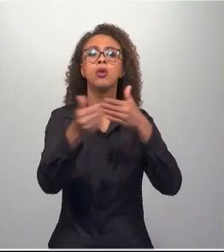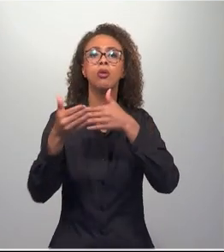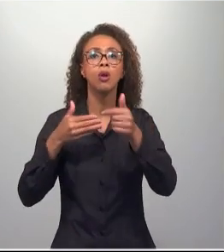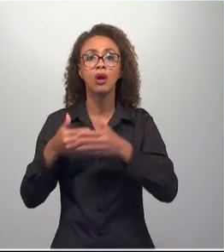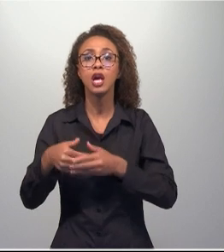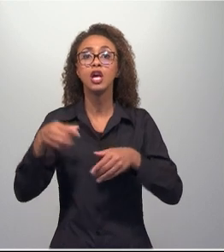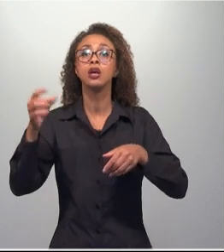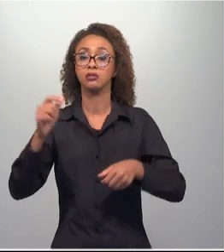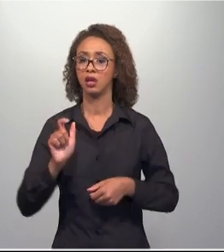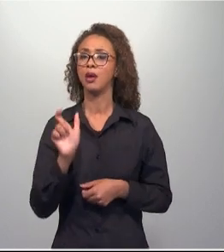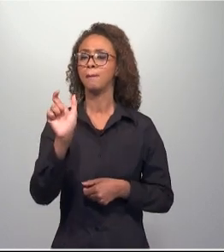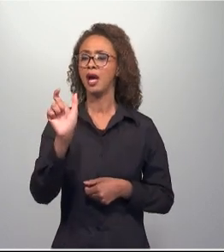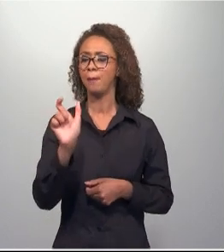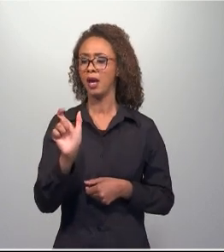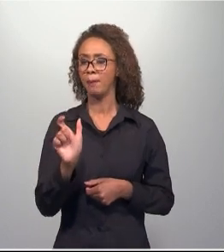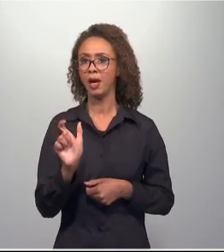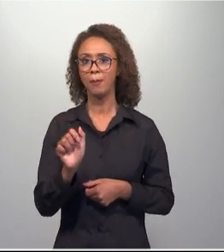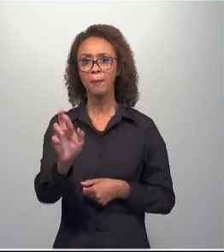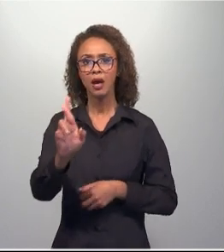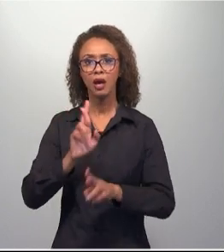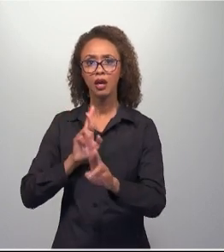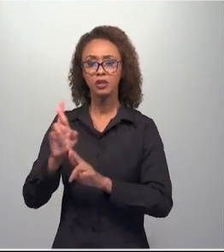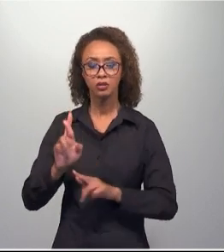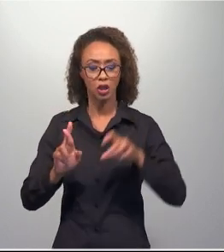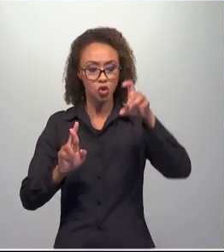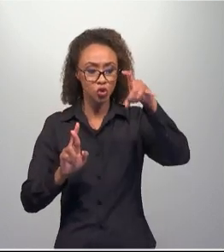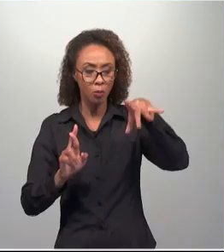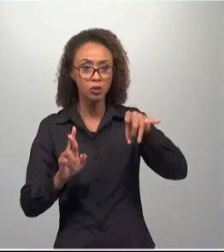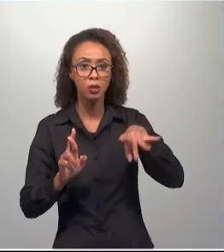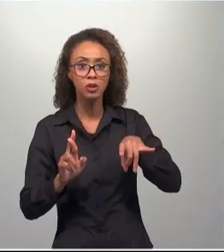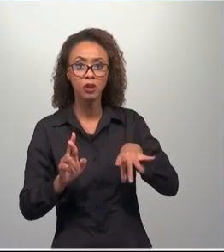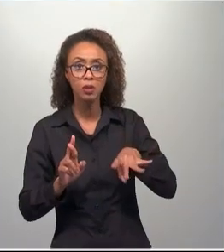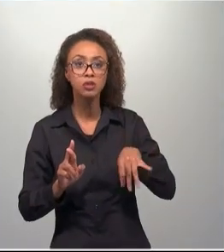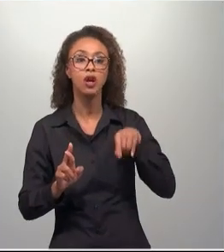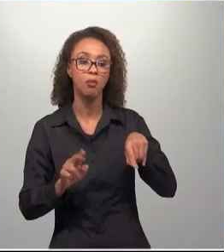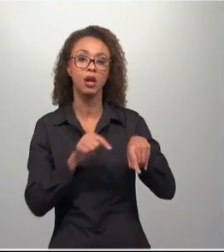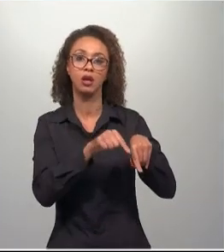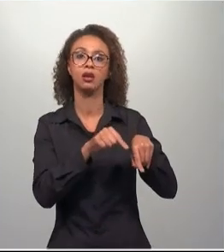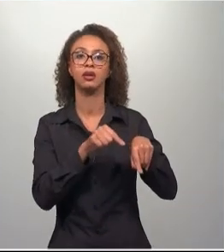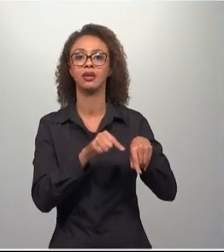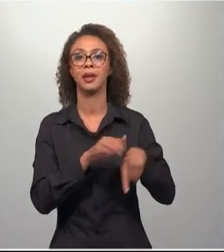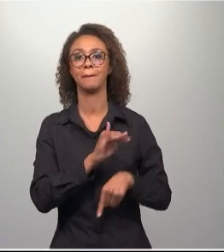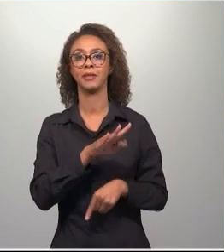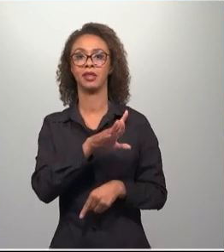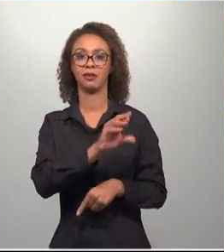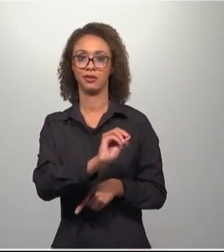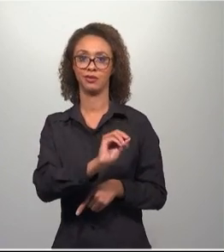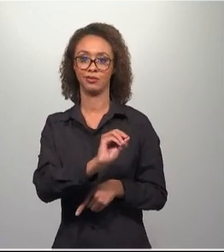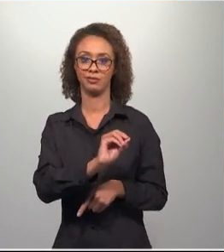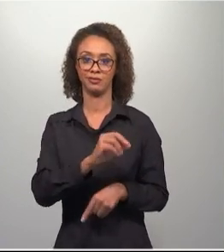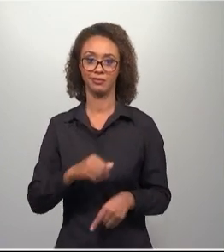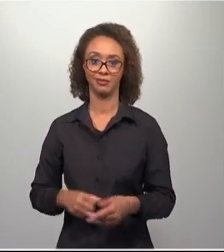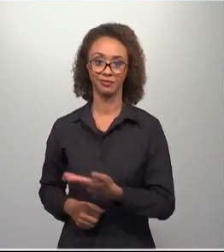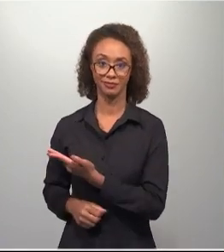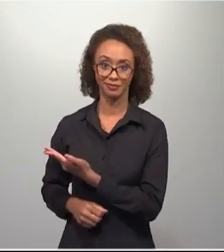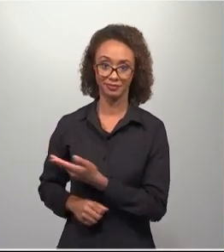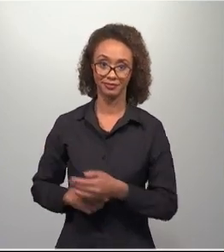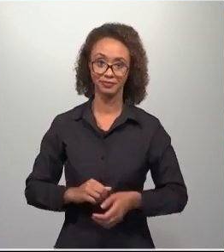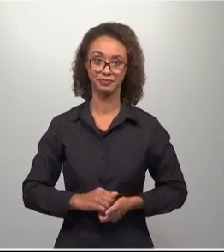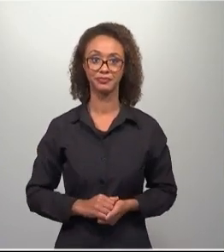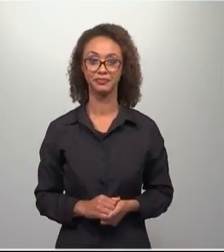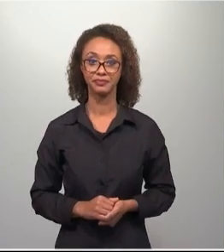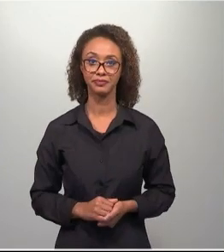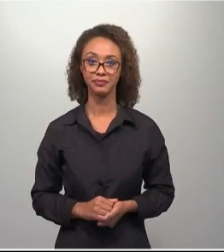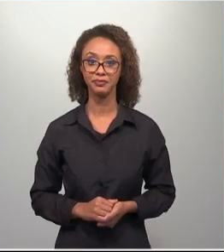valor zero pega os restos do fim para o começo e aí tenho o novo falou na base n